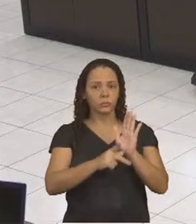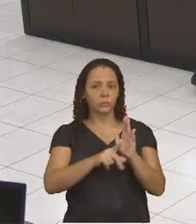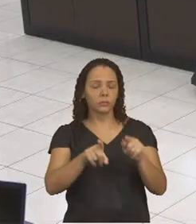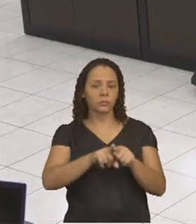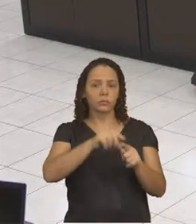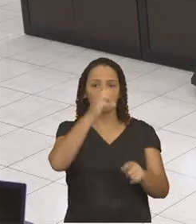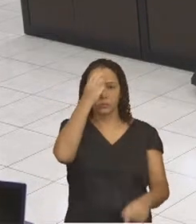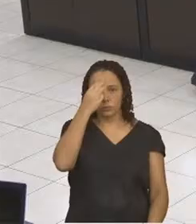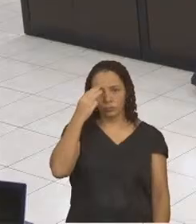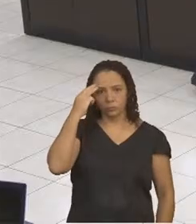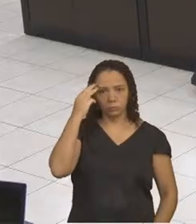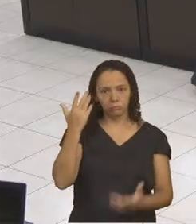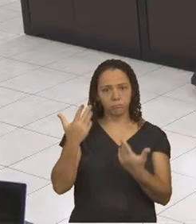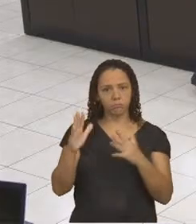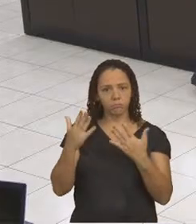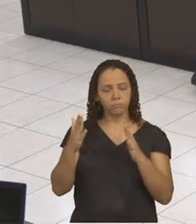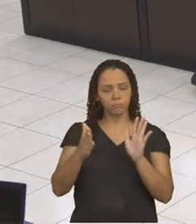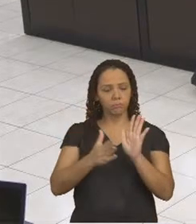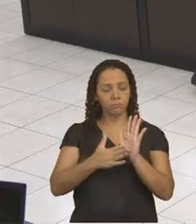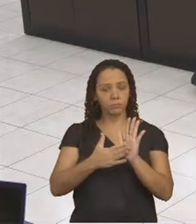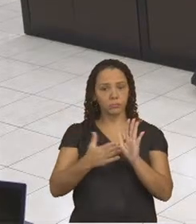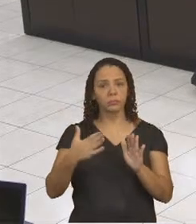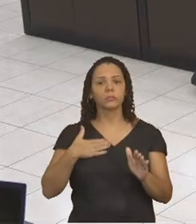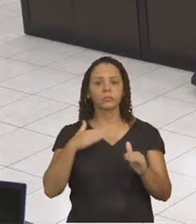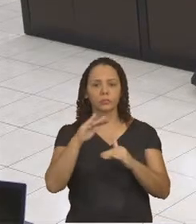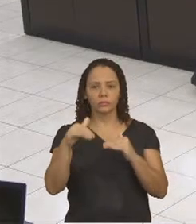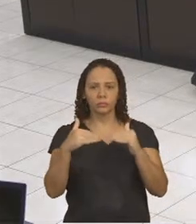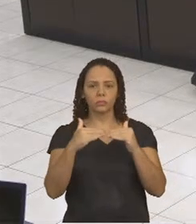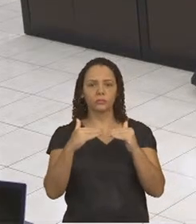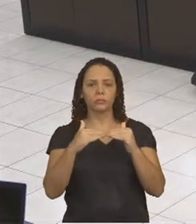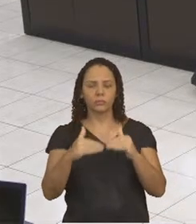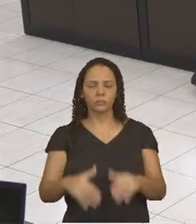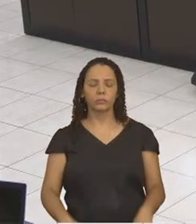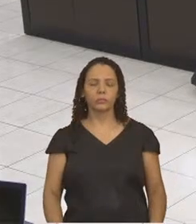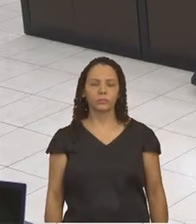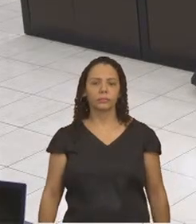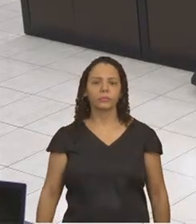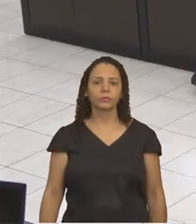Amélia e dizer que sou completamente favorável.